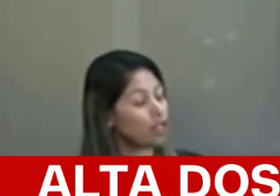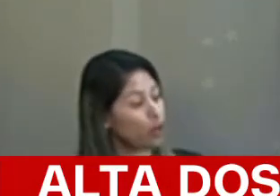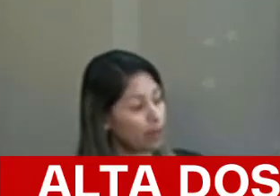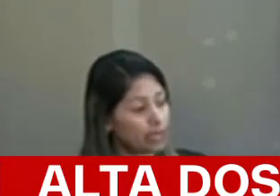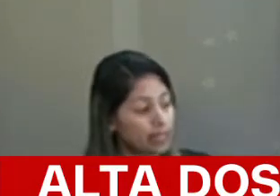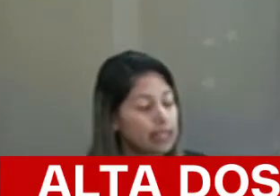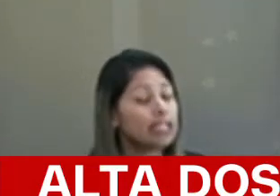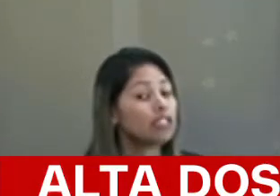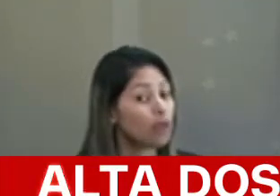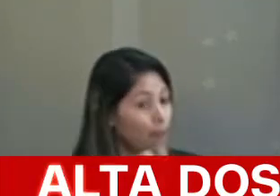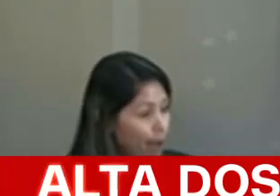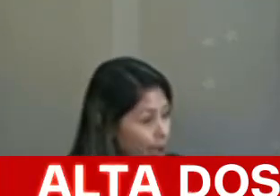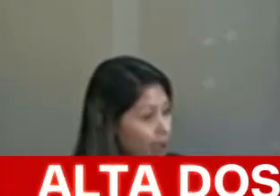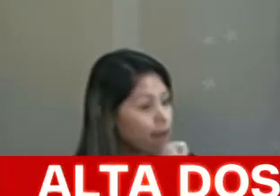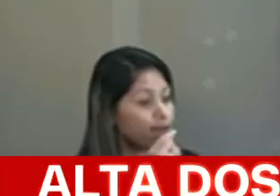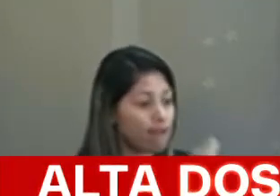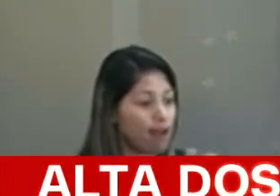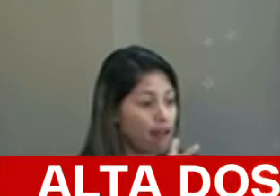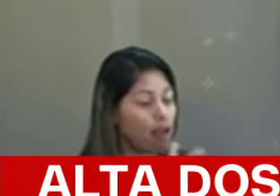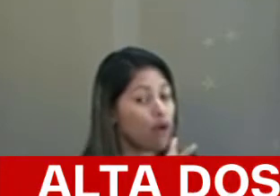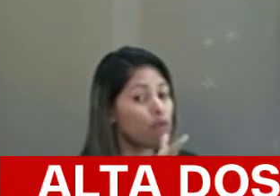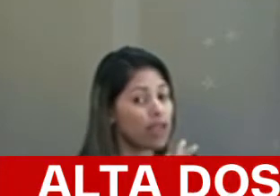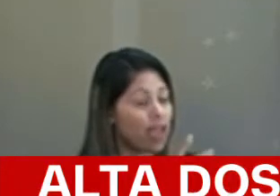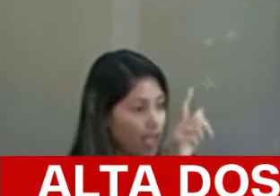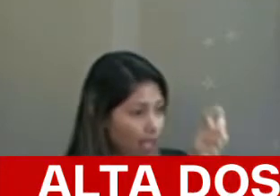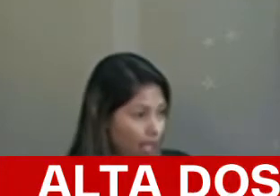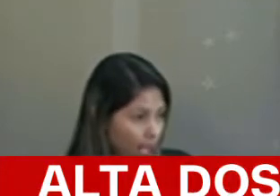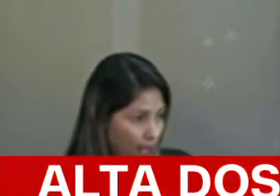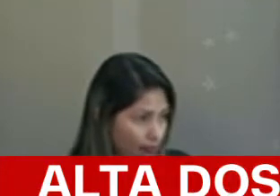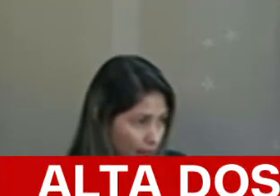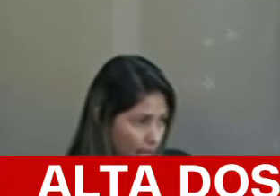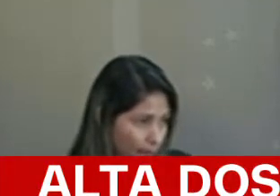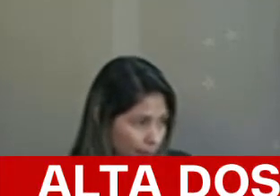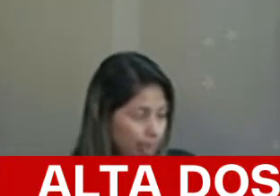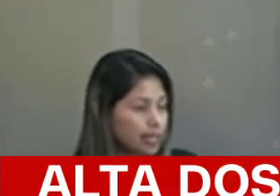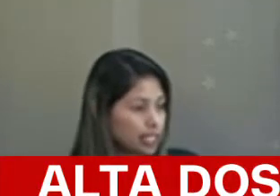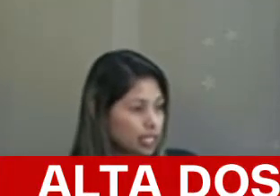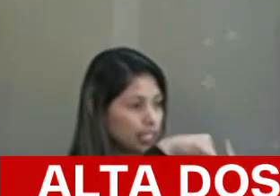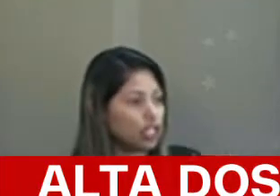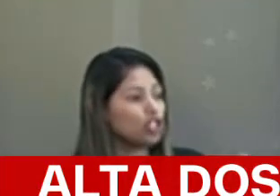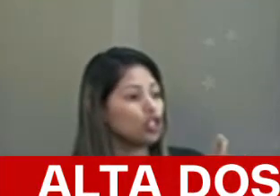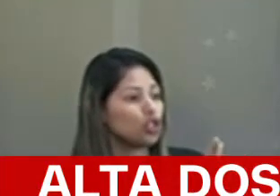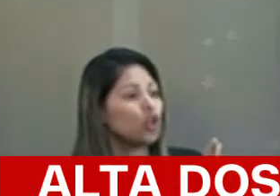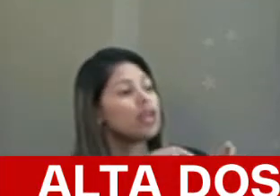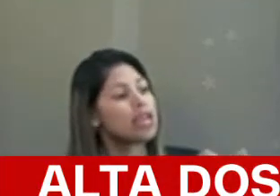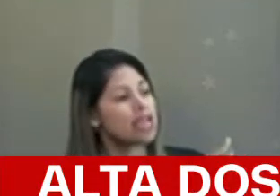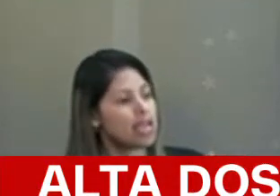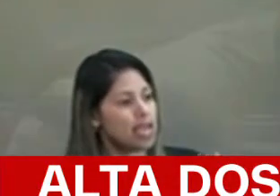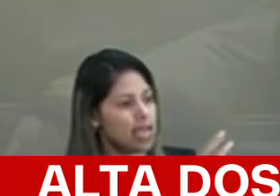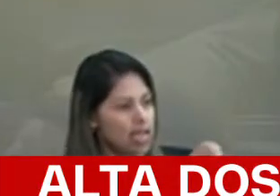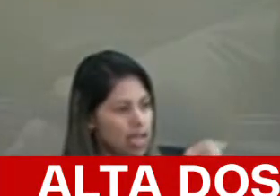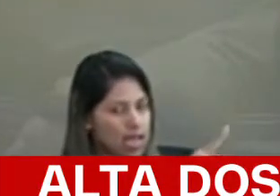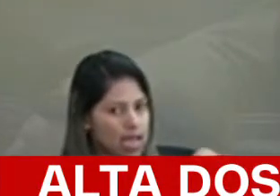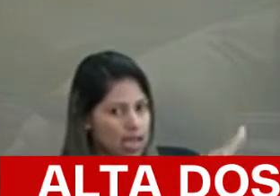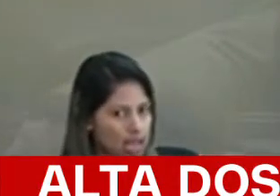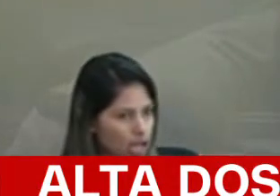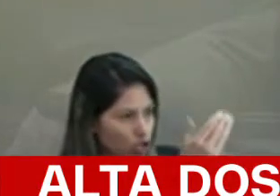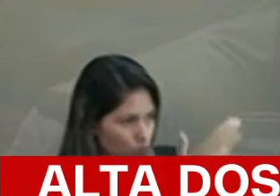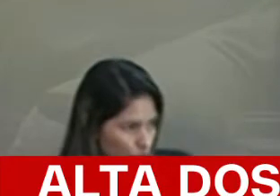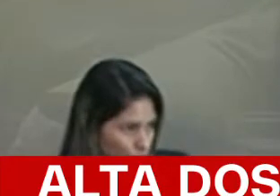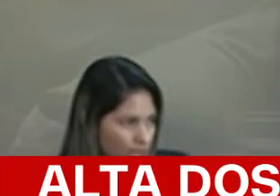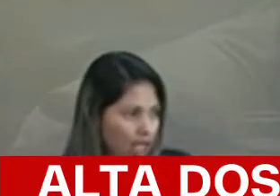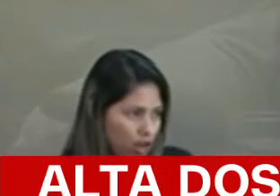permitir, uma pausa para registrar com alegria a presença do líder do governo na Câmara, o deputado Ricardo Barros, e o autor